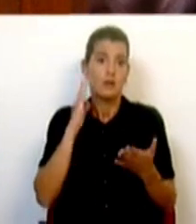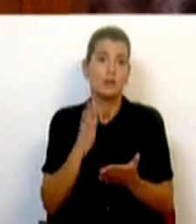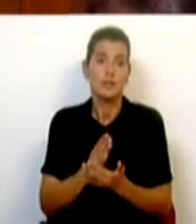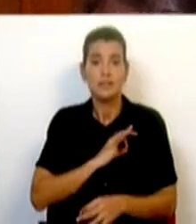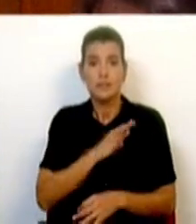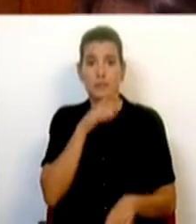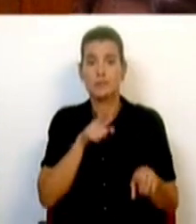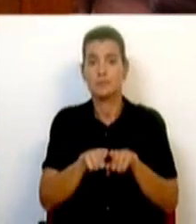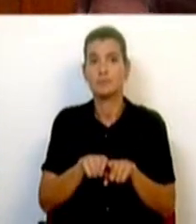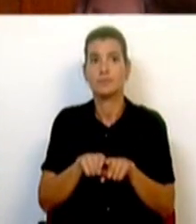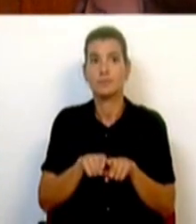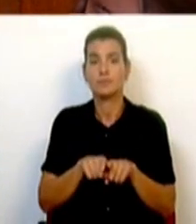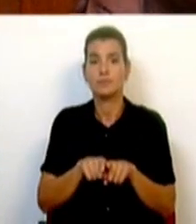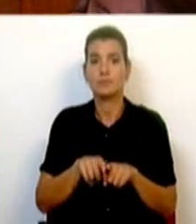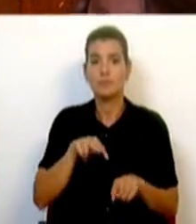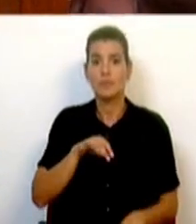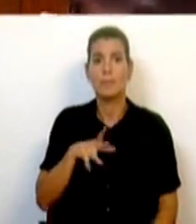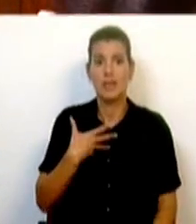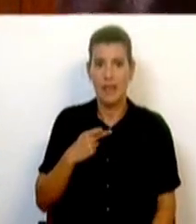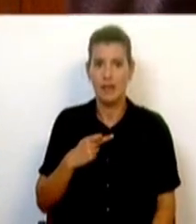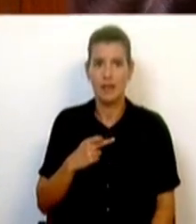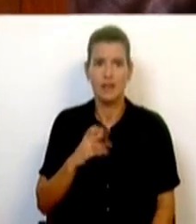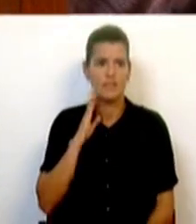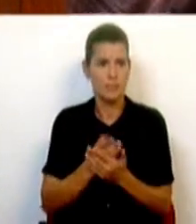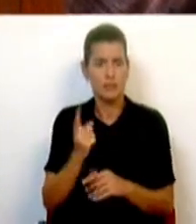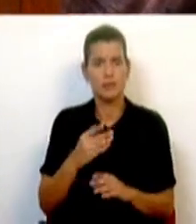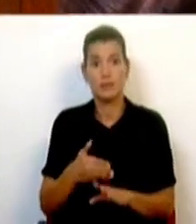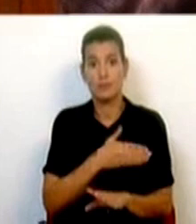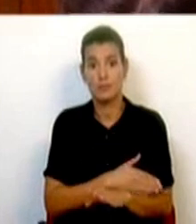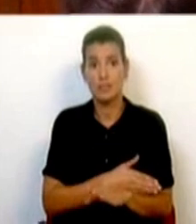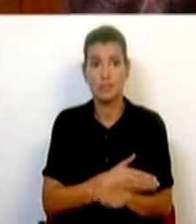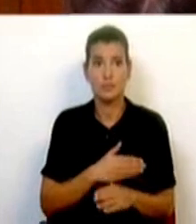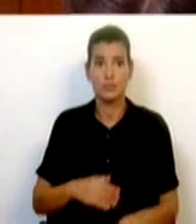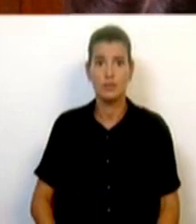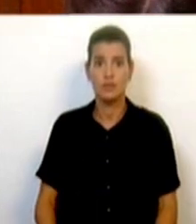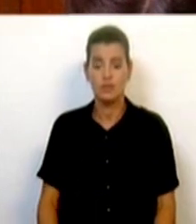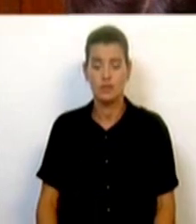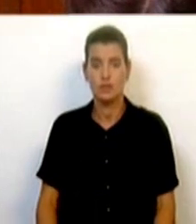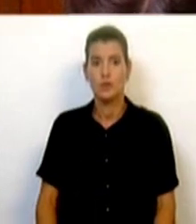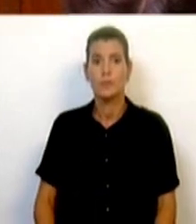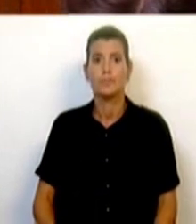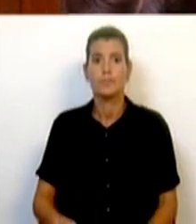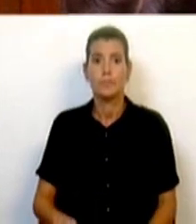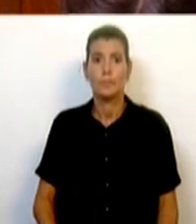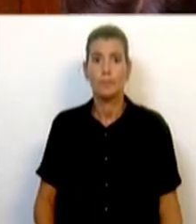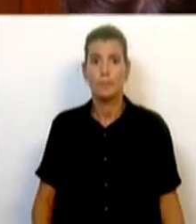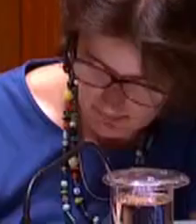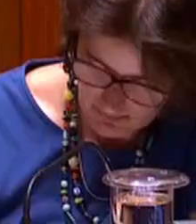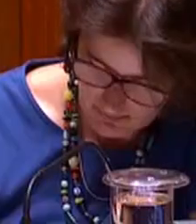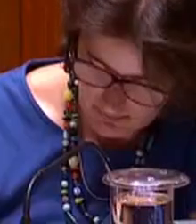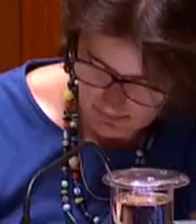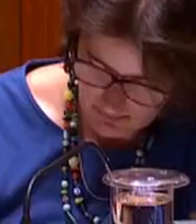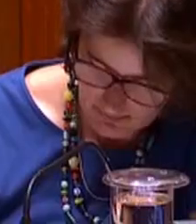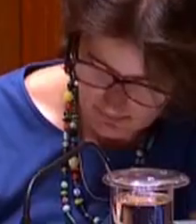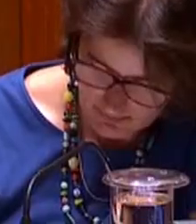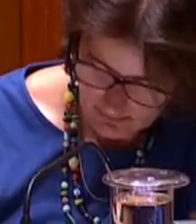deputado Miranda Sarmento, finalmente não, ainda há um ponto anterior. O senhor deputado diz assim, temos carência de